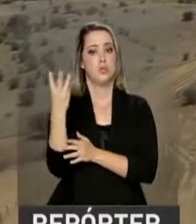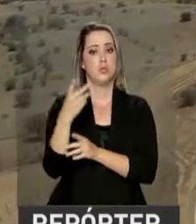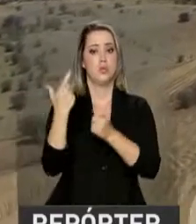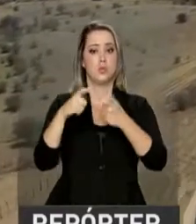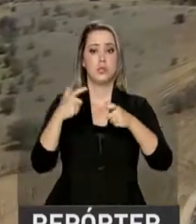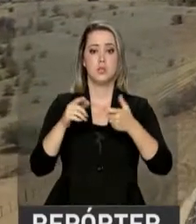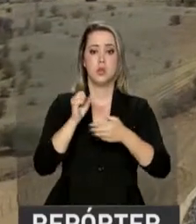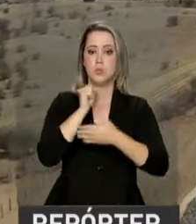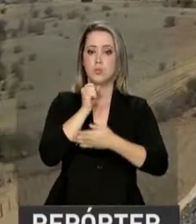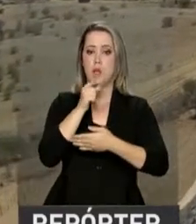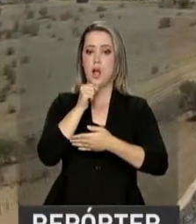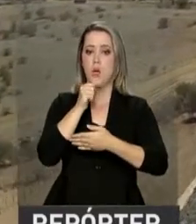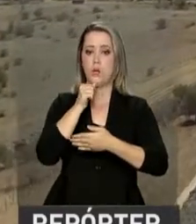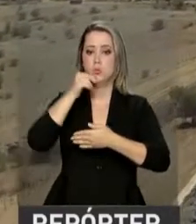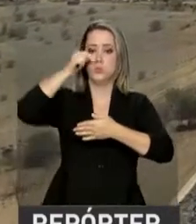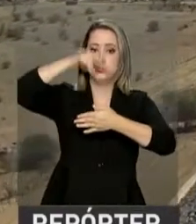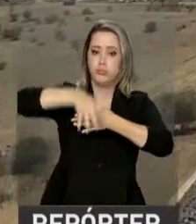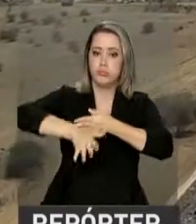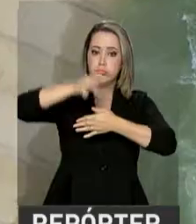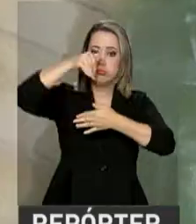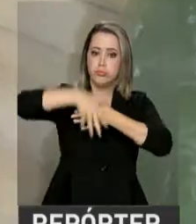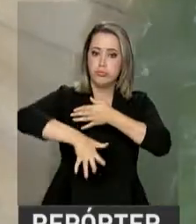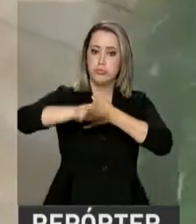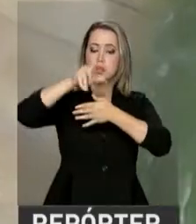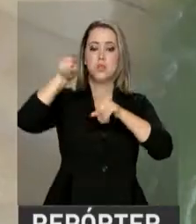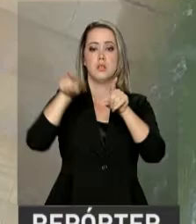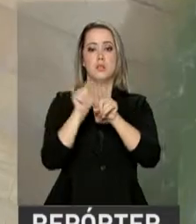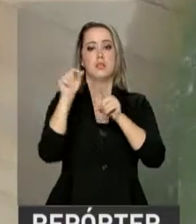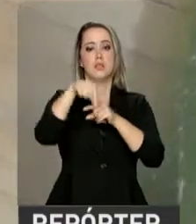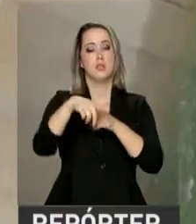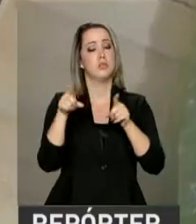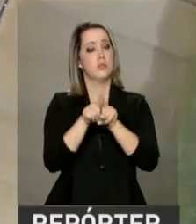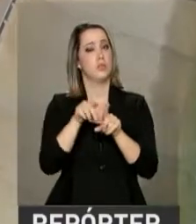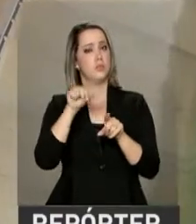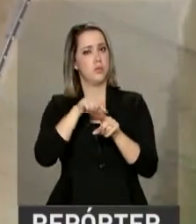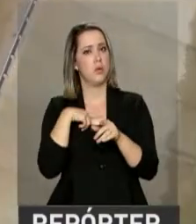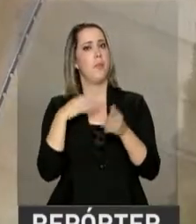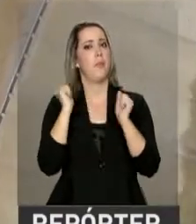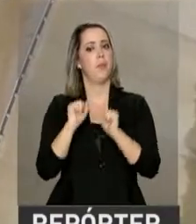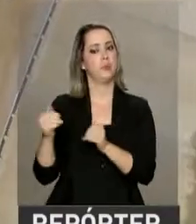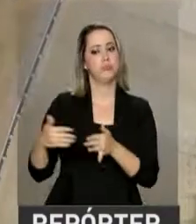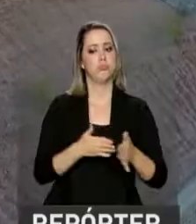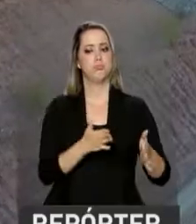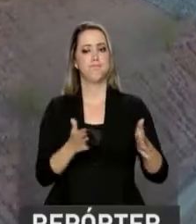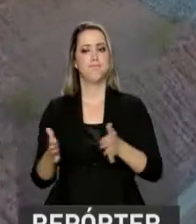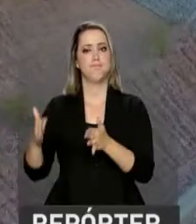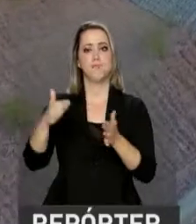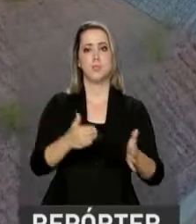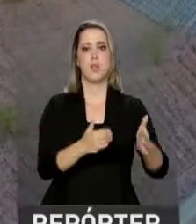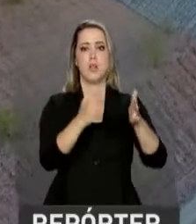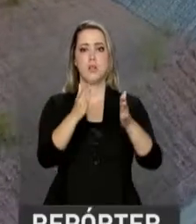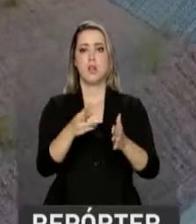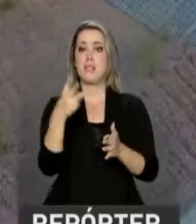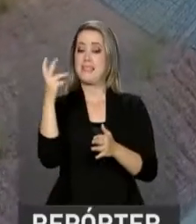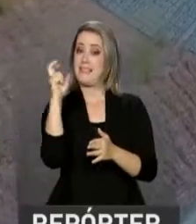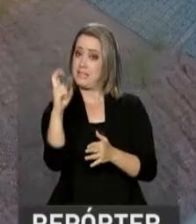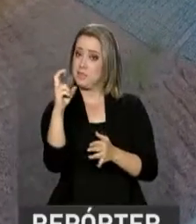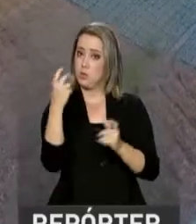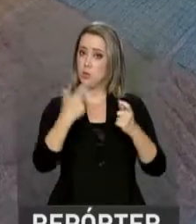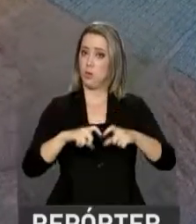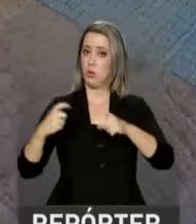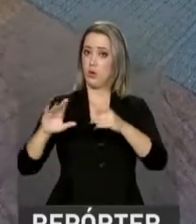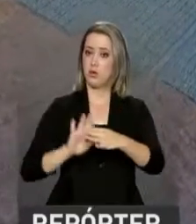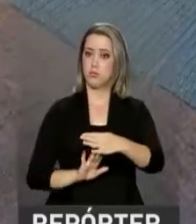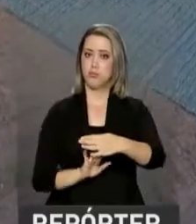de bombeamento no município de Floresta, em Pernambuco, a água do São Francisco pôde seguir pelos canais. Passou por outras 5 estações